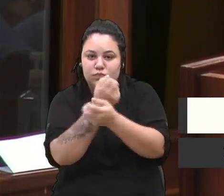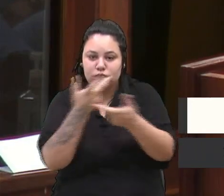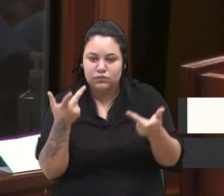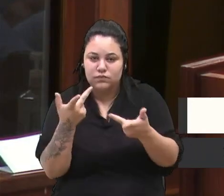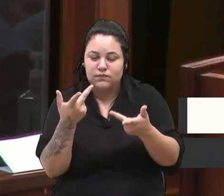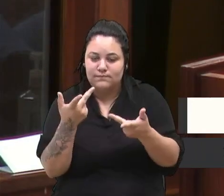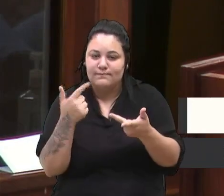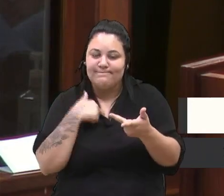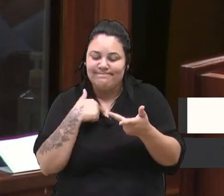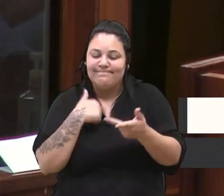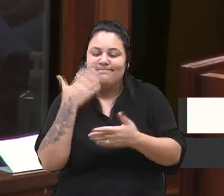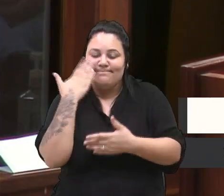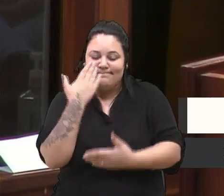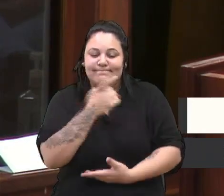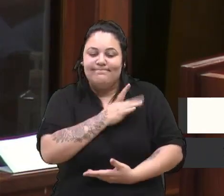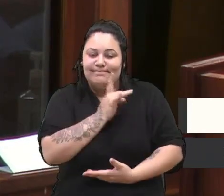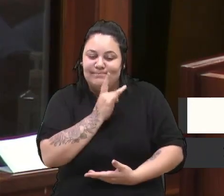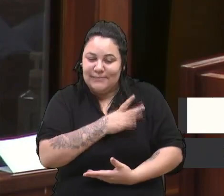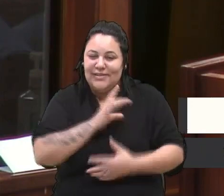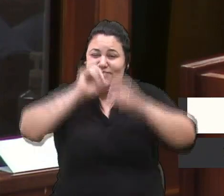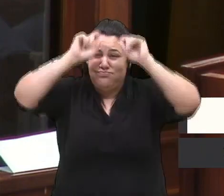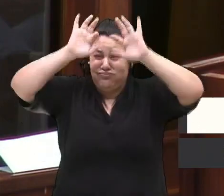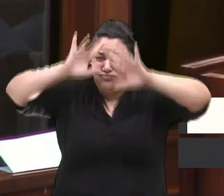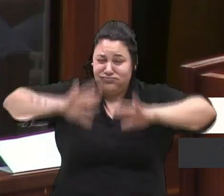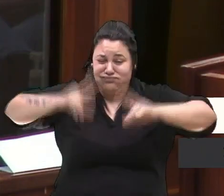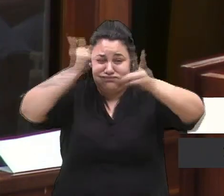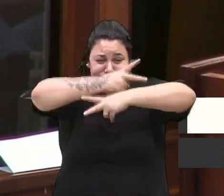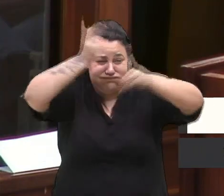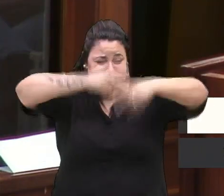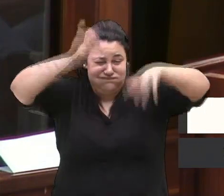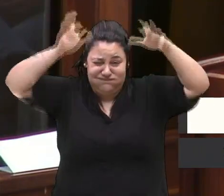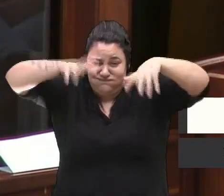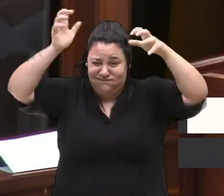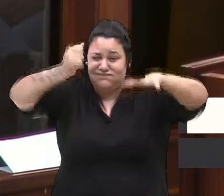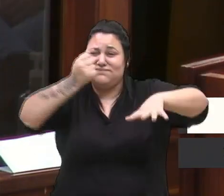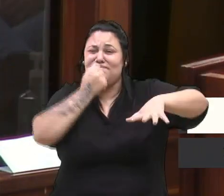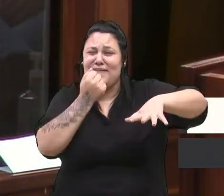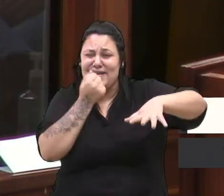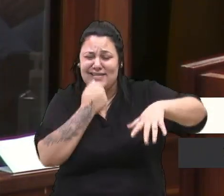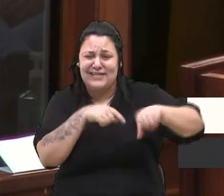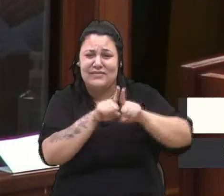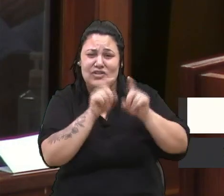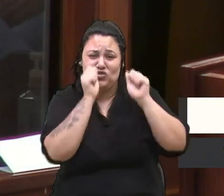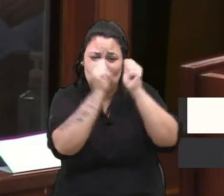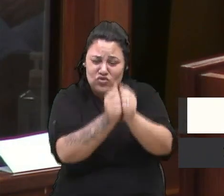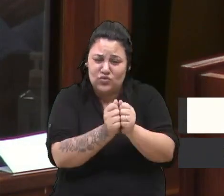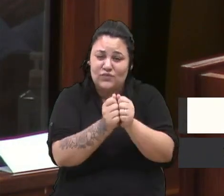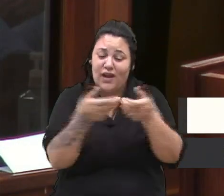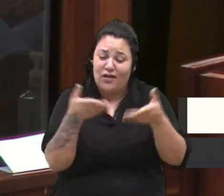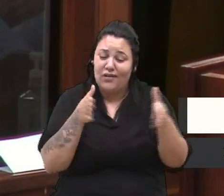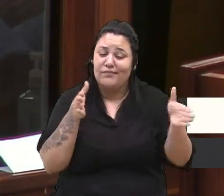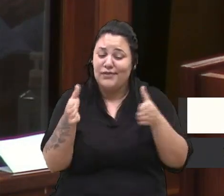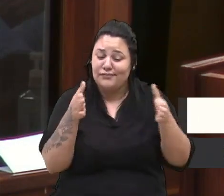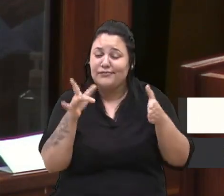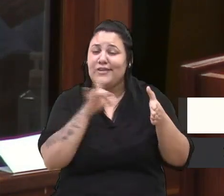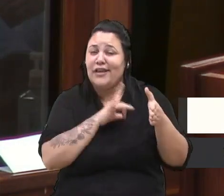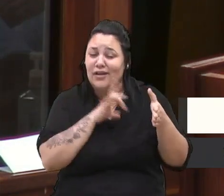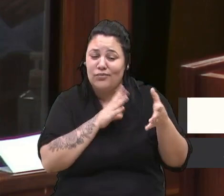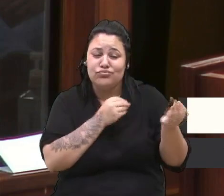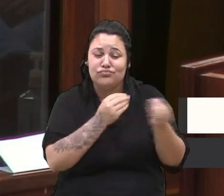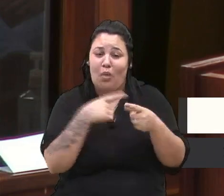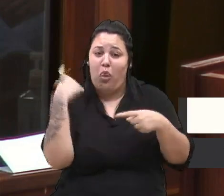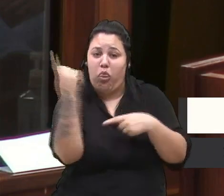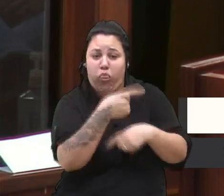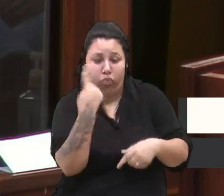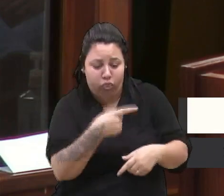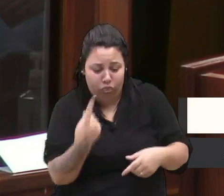tanto a geada e o granizo quando tem os nossos temporais aqui na Serra, ainda mais agora que estamos num período aí com esse El Niño e